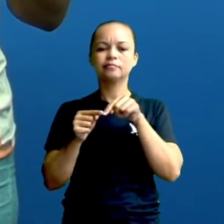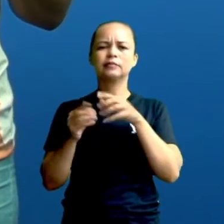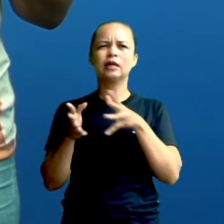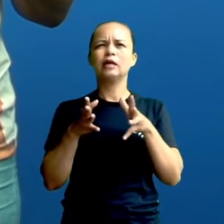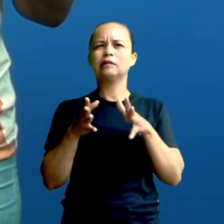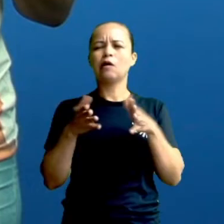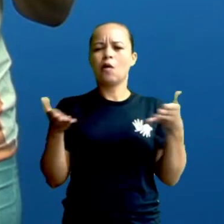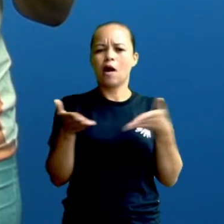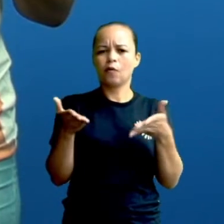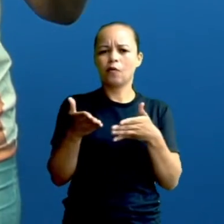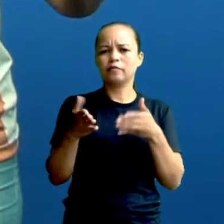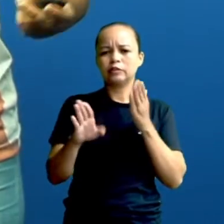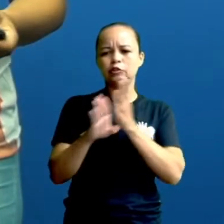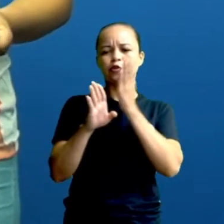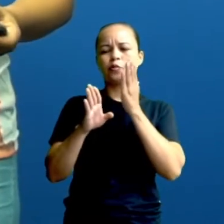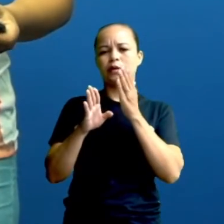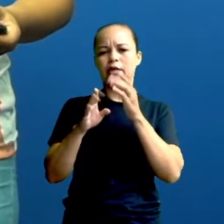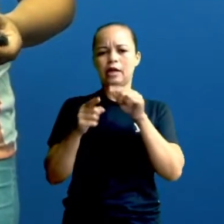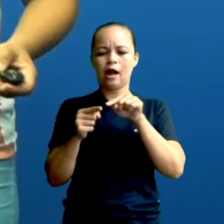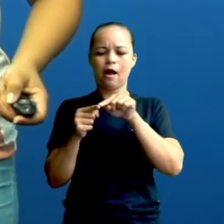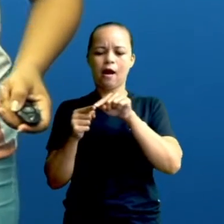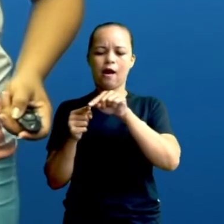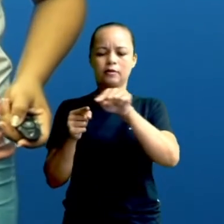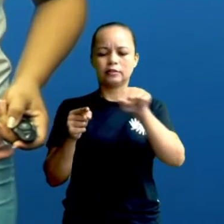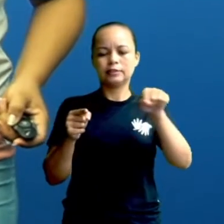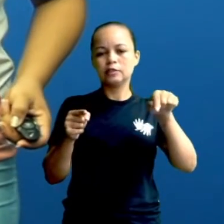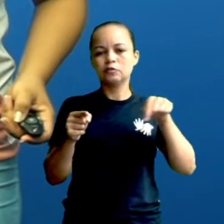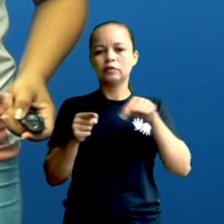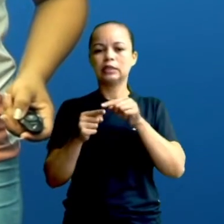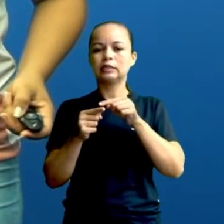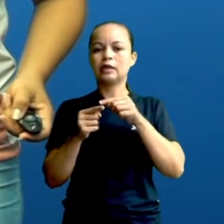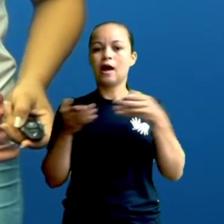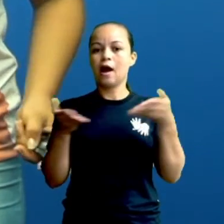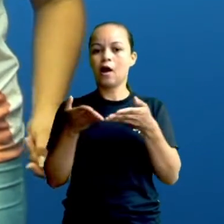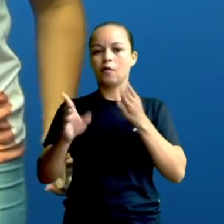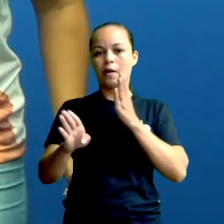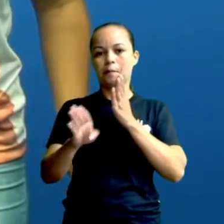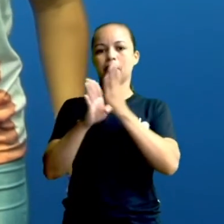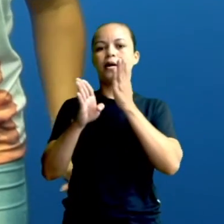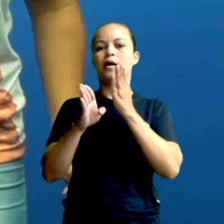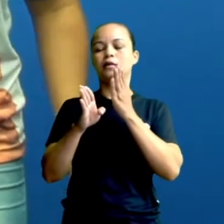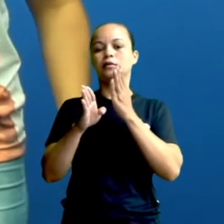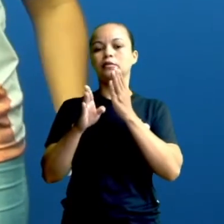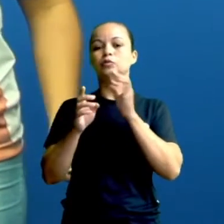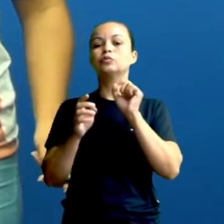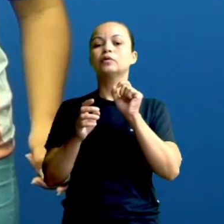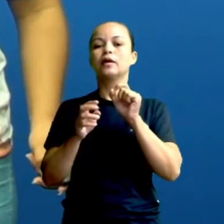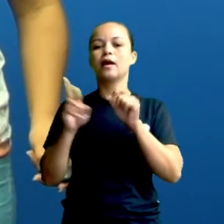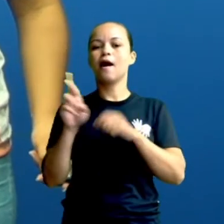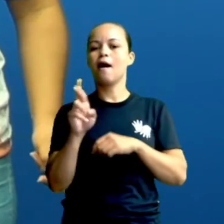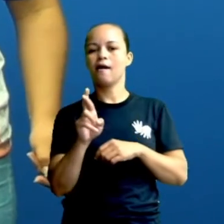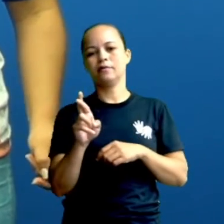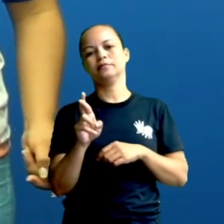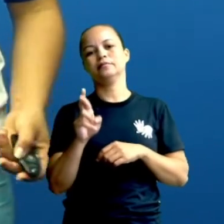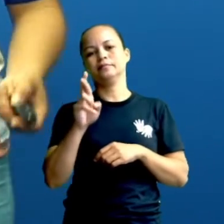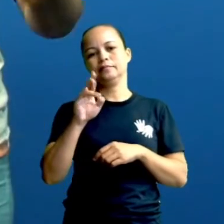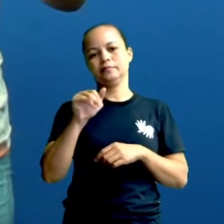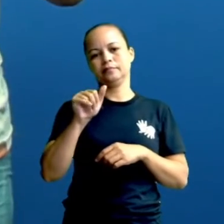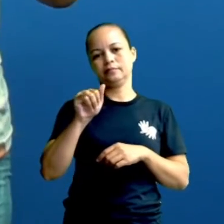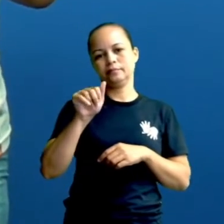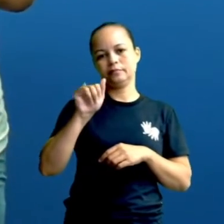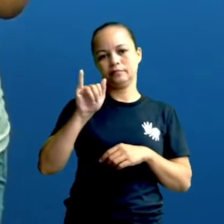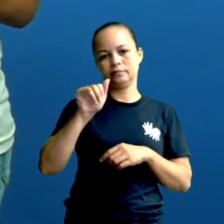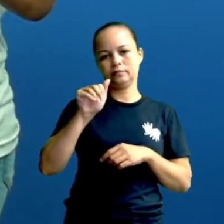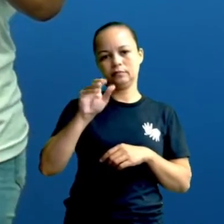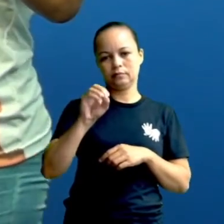de descobrirmos a circunferência, nós vamos descobrir o valor do raio, tá certo?